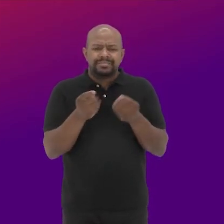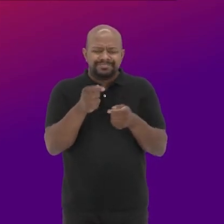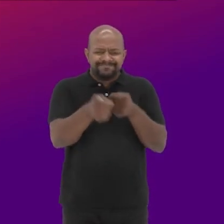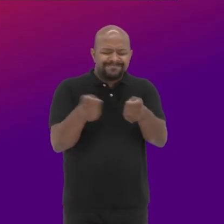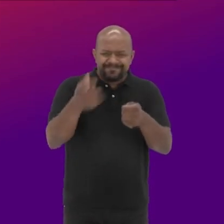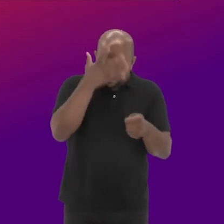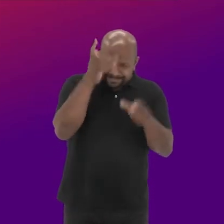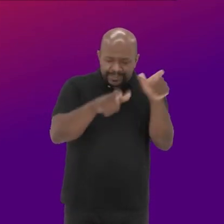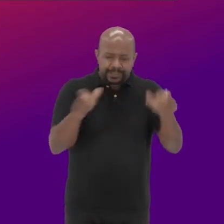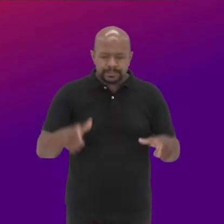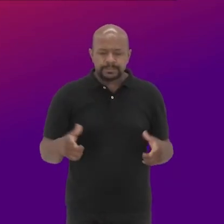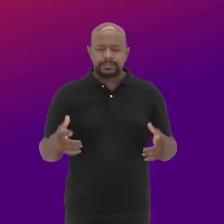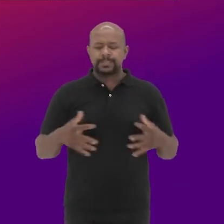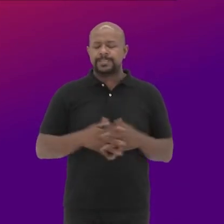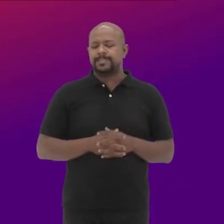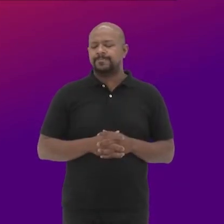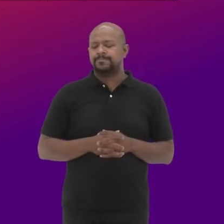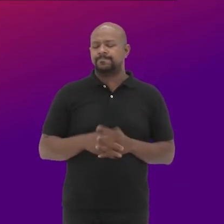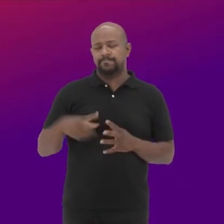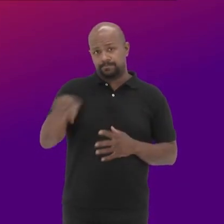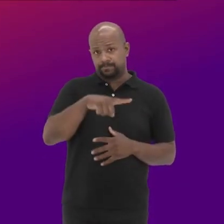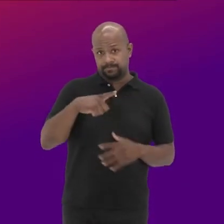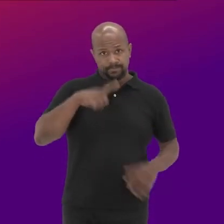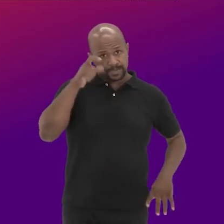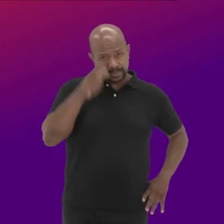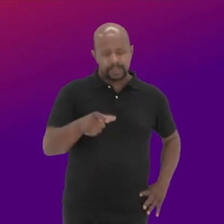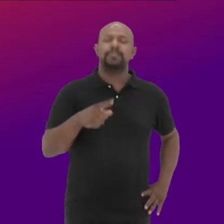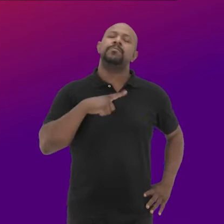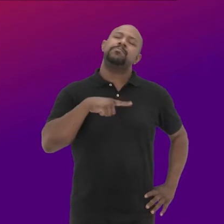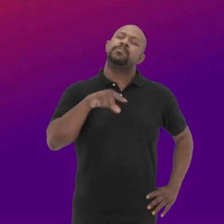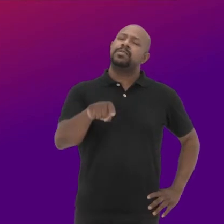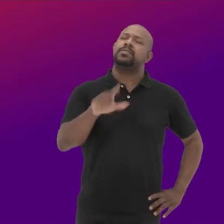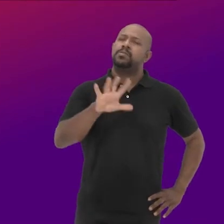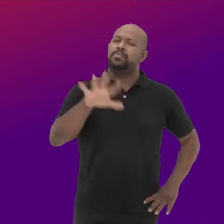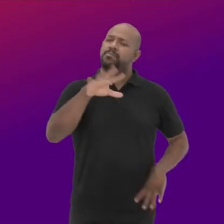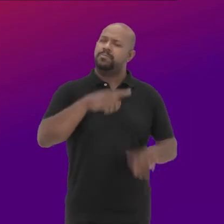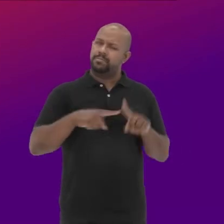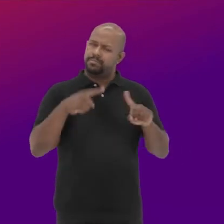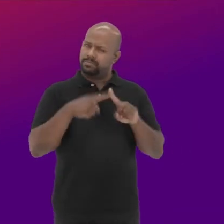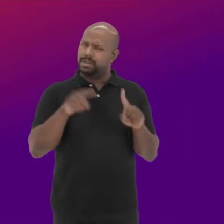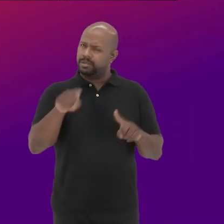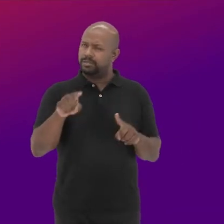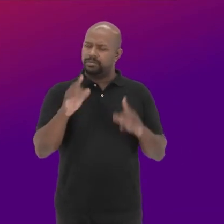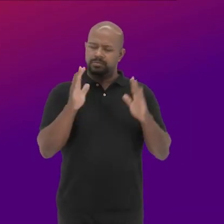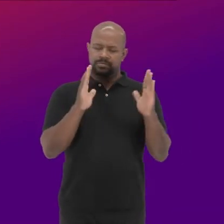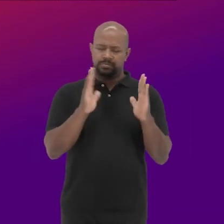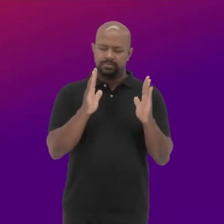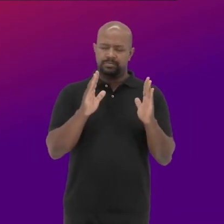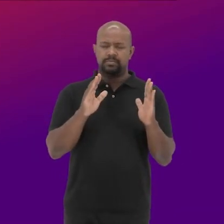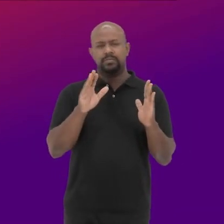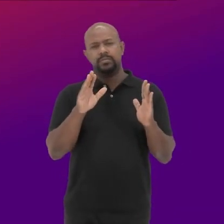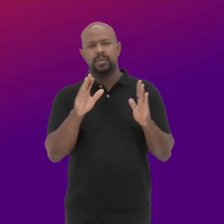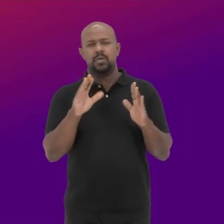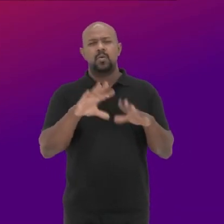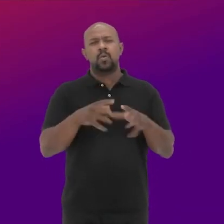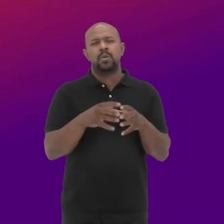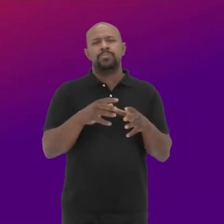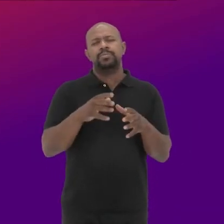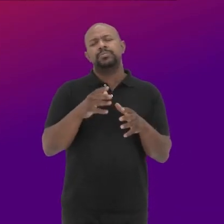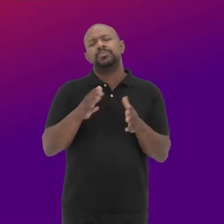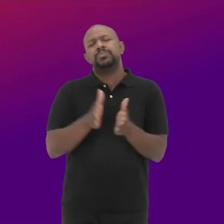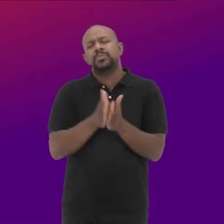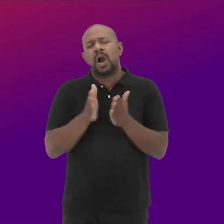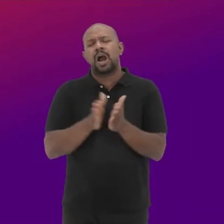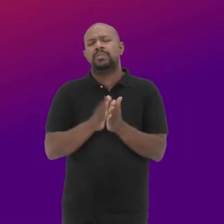chegar às pessoas nas quais estamos interessados? Temos aqui uma parte, um segmento vulnerável,